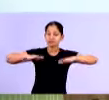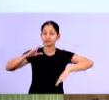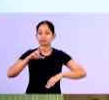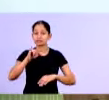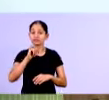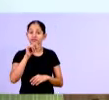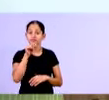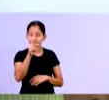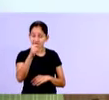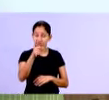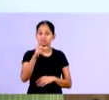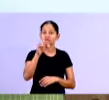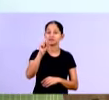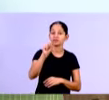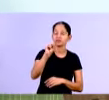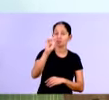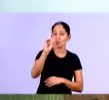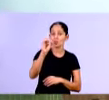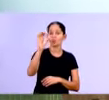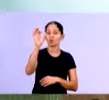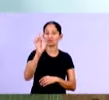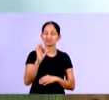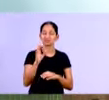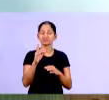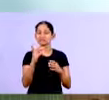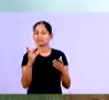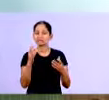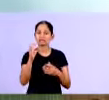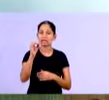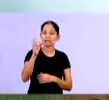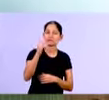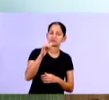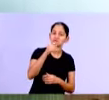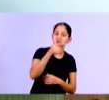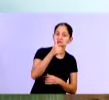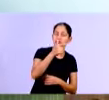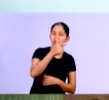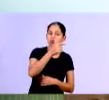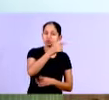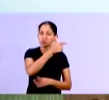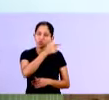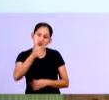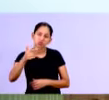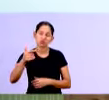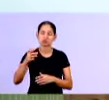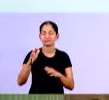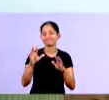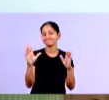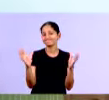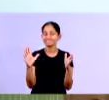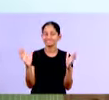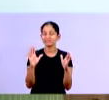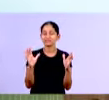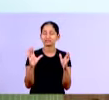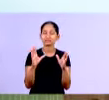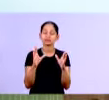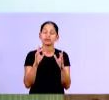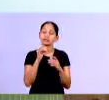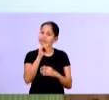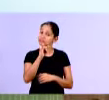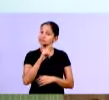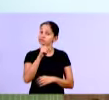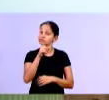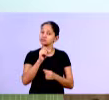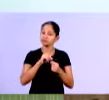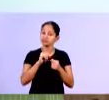exemplo, faz 80 dividido para 360, vai dar um 0,2222. E aí, se você, por exemplo, arredonda 0,02,